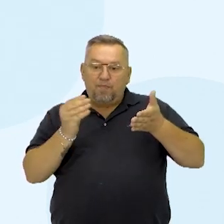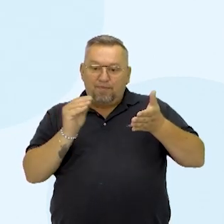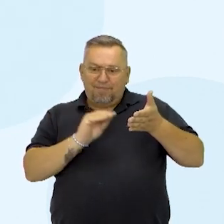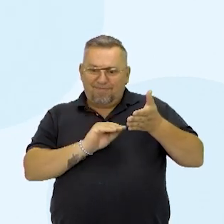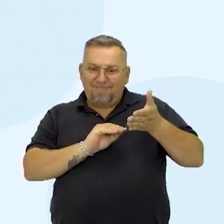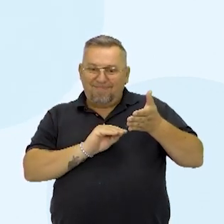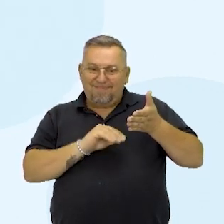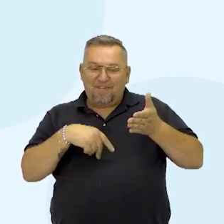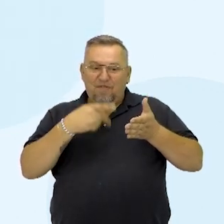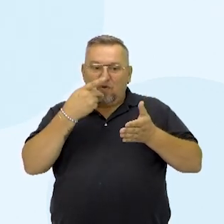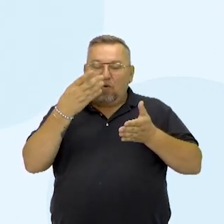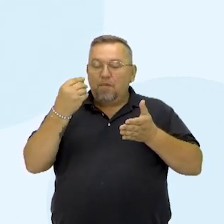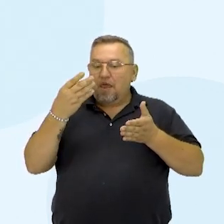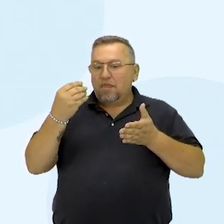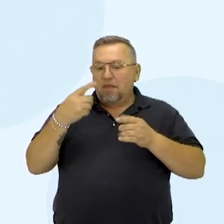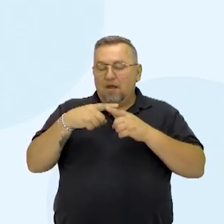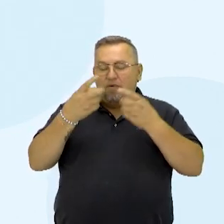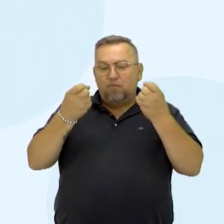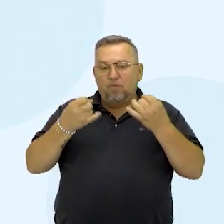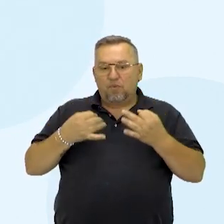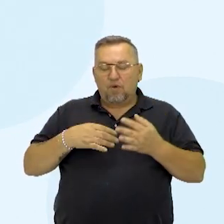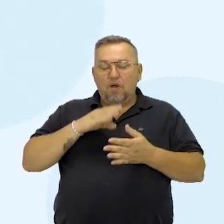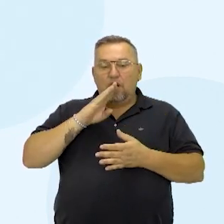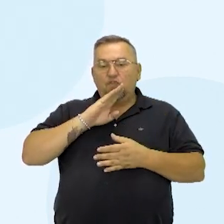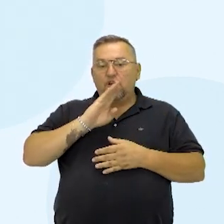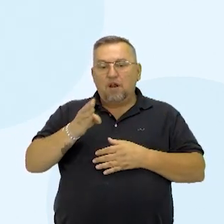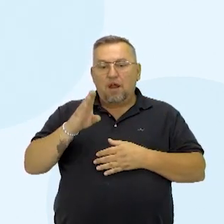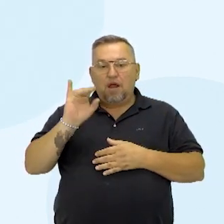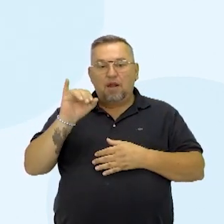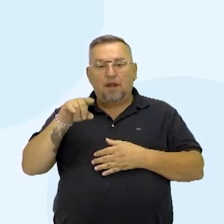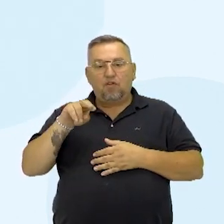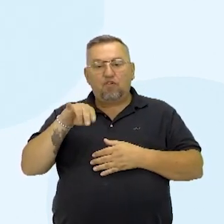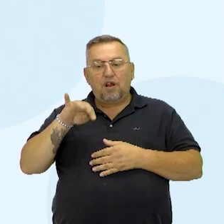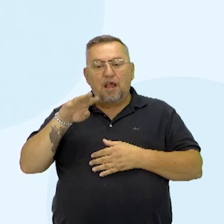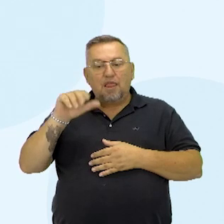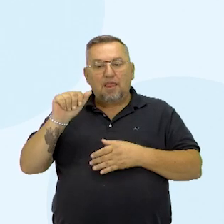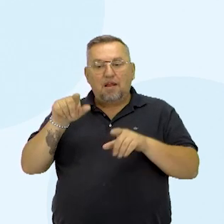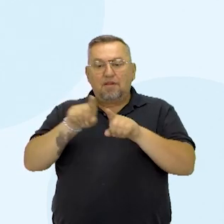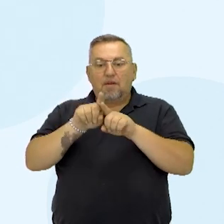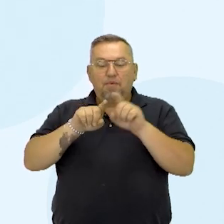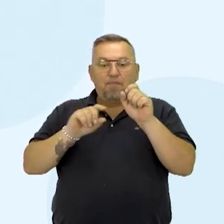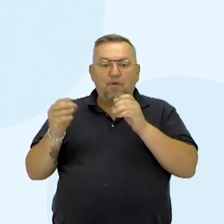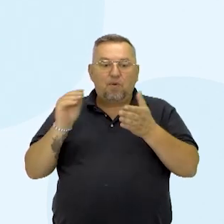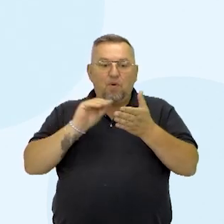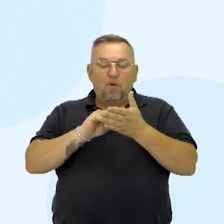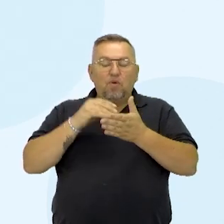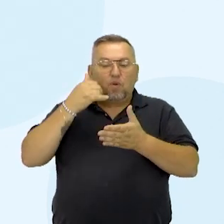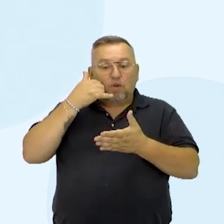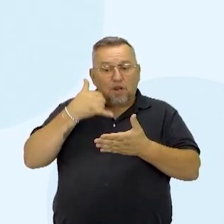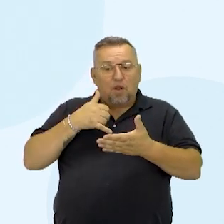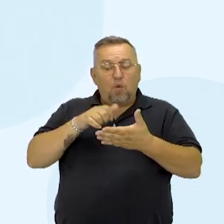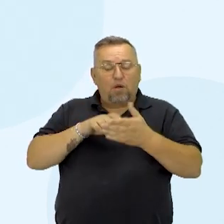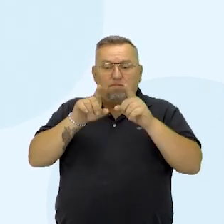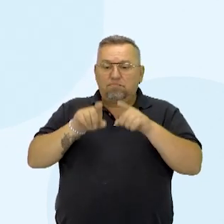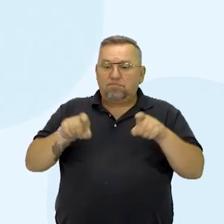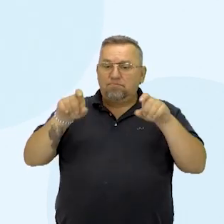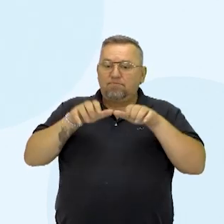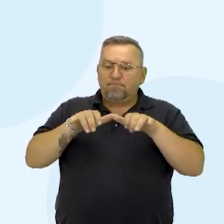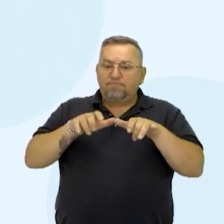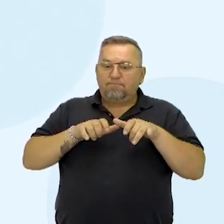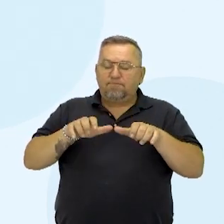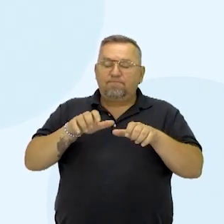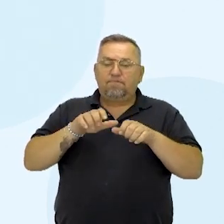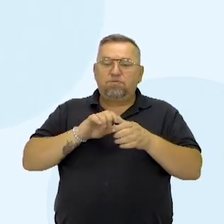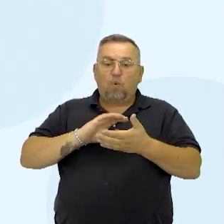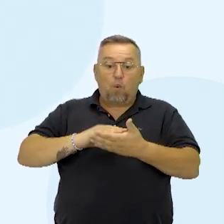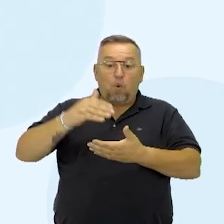falamos bastante o contexto de uma citação direta ou indireta, e vocês somente vão aí, ó, do seu celular, do seu computador, do seu notebook, enfim,